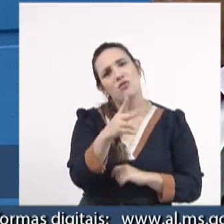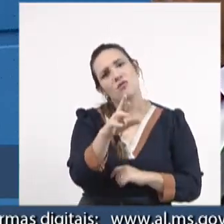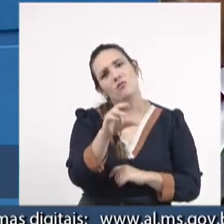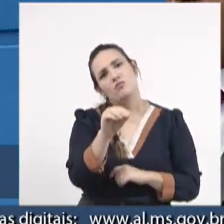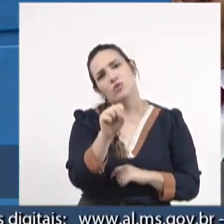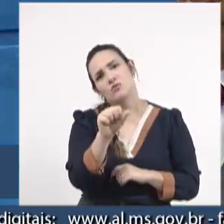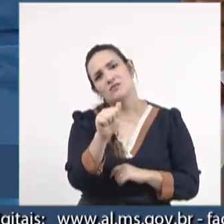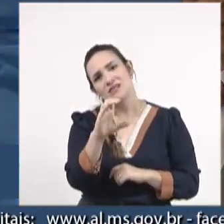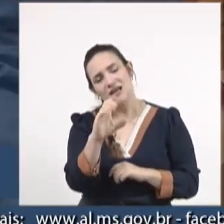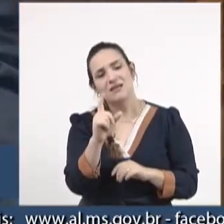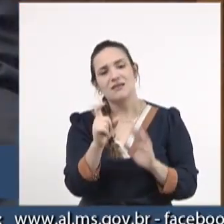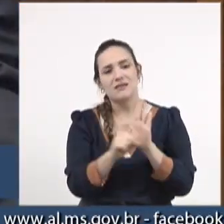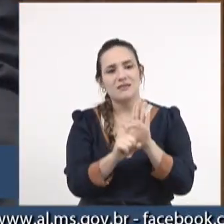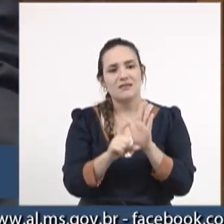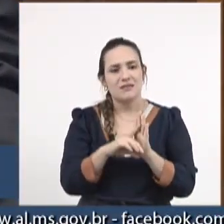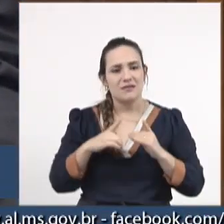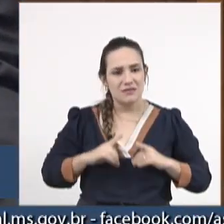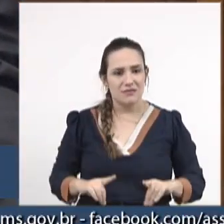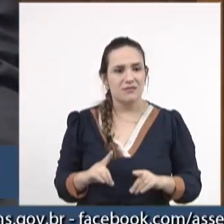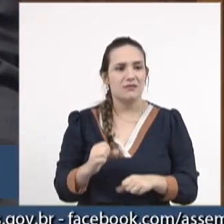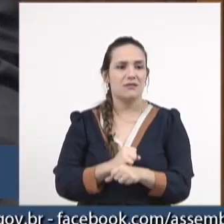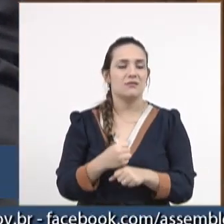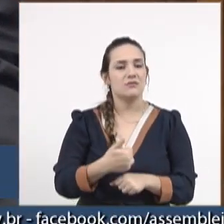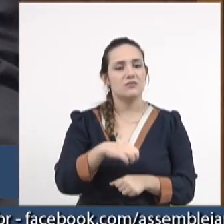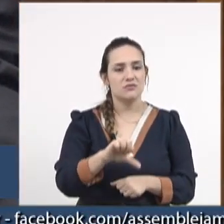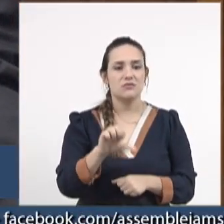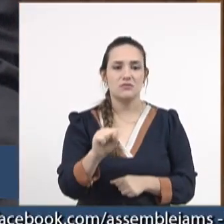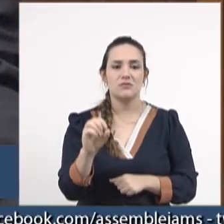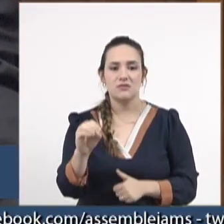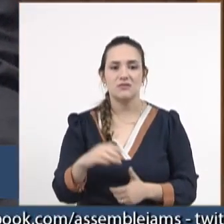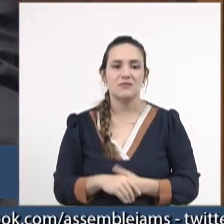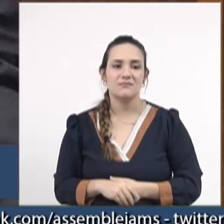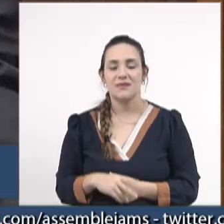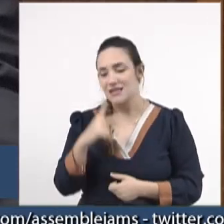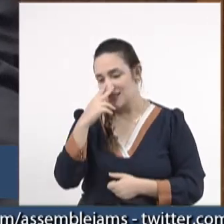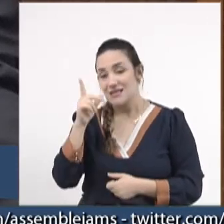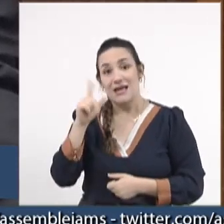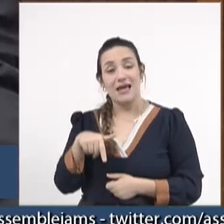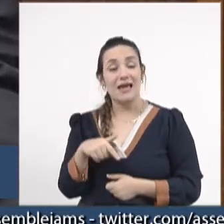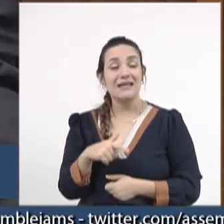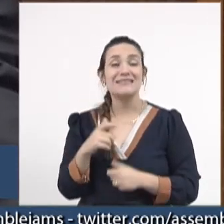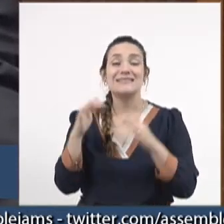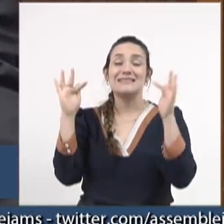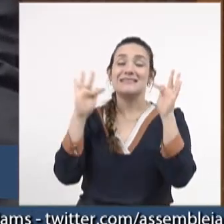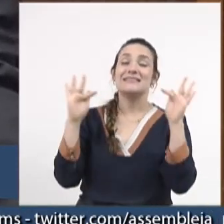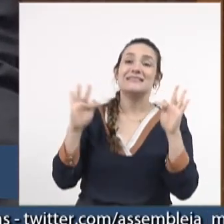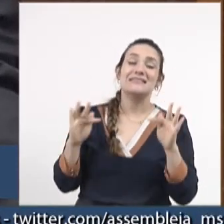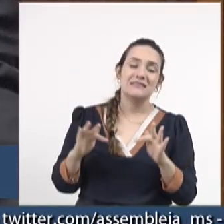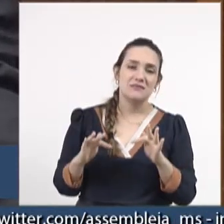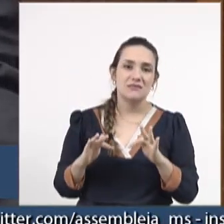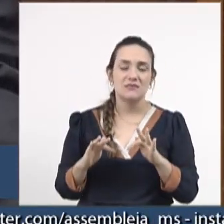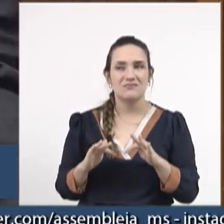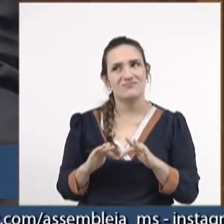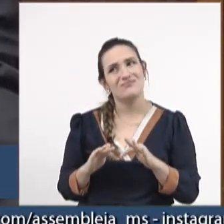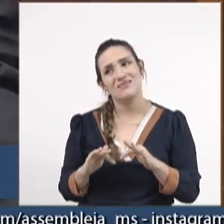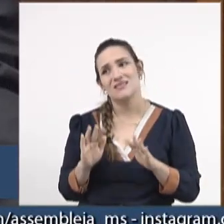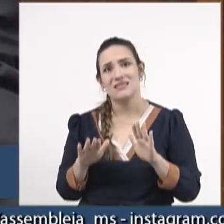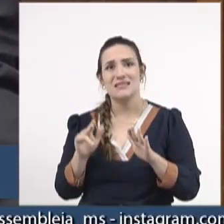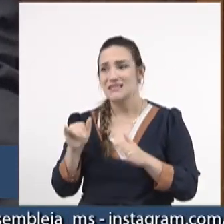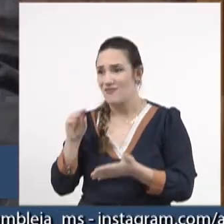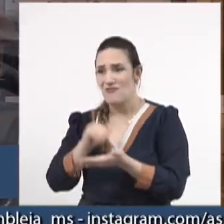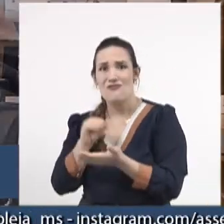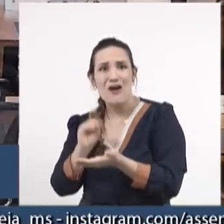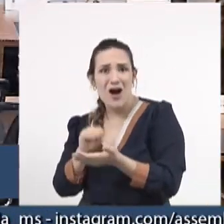Prozac, né, que droga da depressão dos anos 80, como a droga da felicidade, porque promovia conexões.